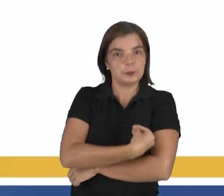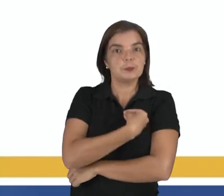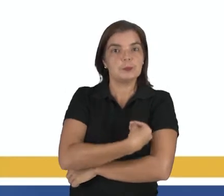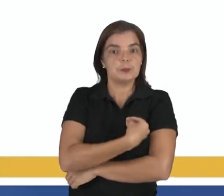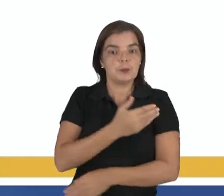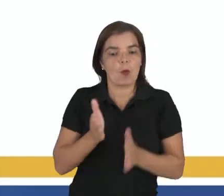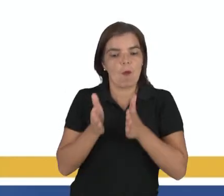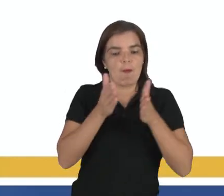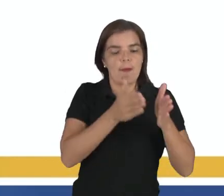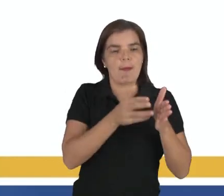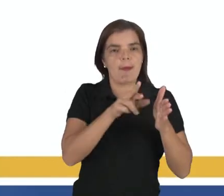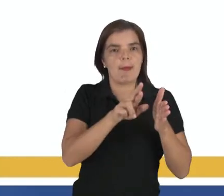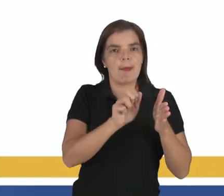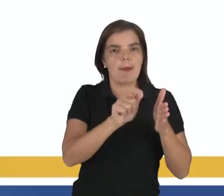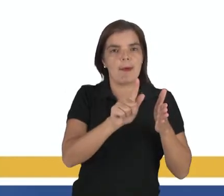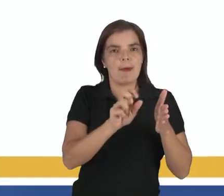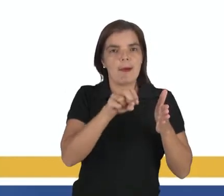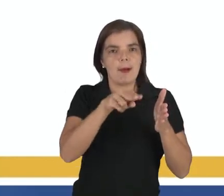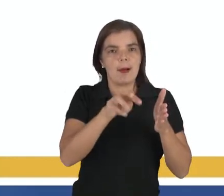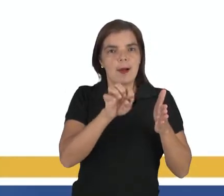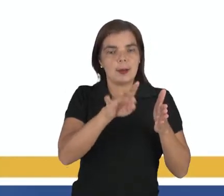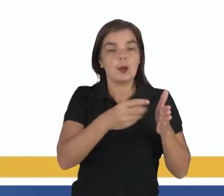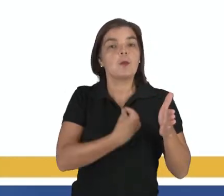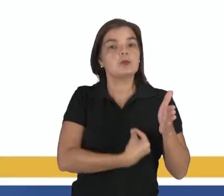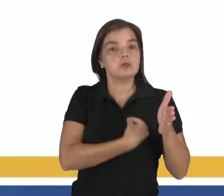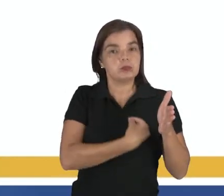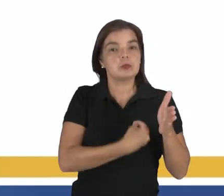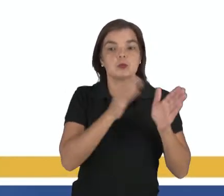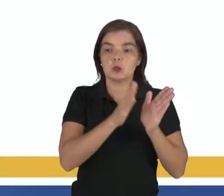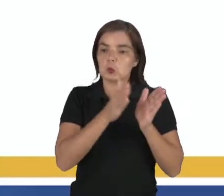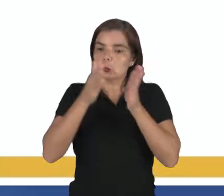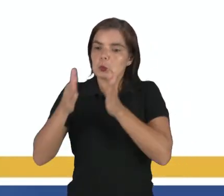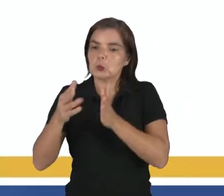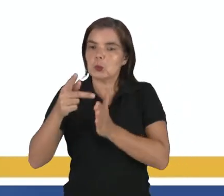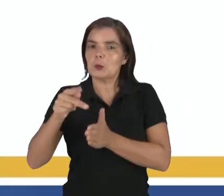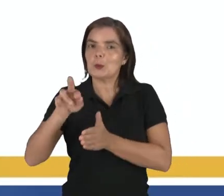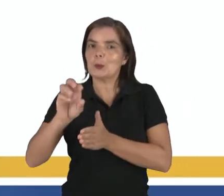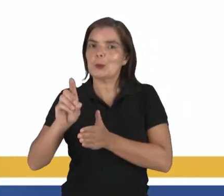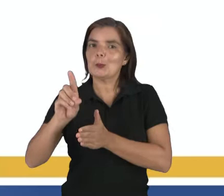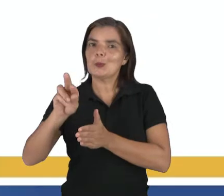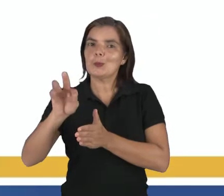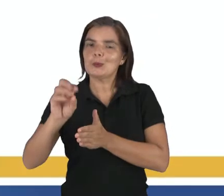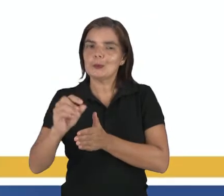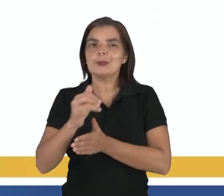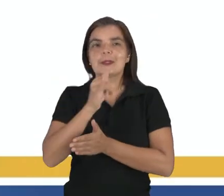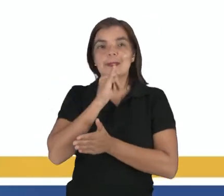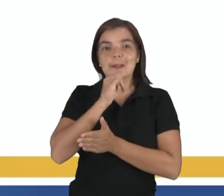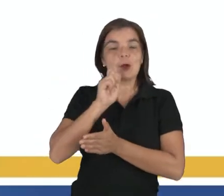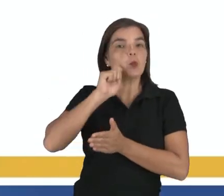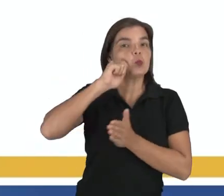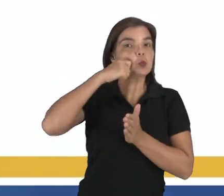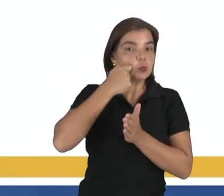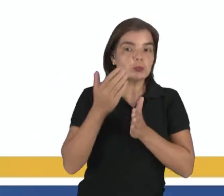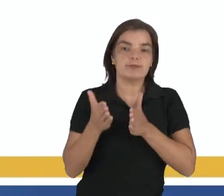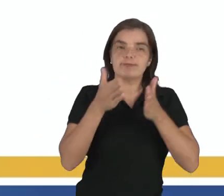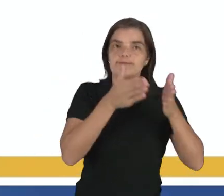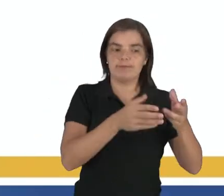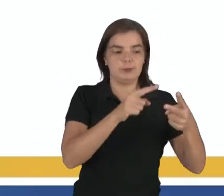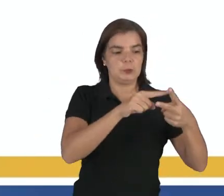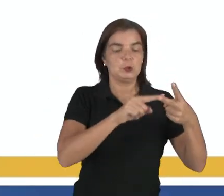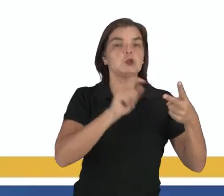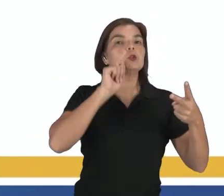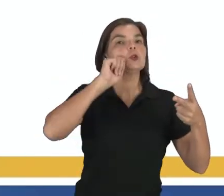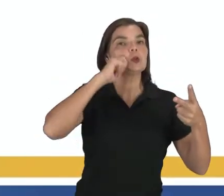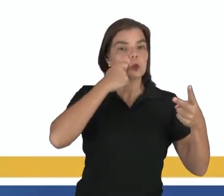dos reagentes, eles precisam aparecer no lado do produto. Então, nós temos aqui o pão,